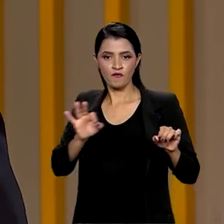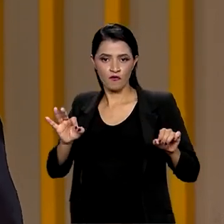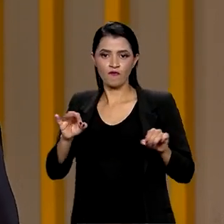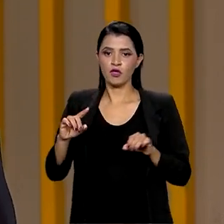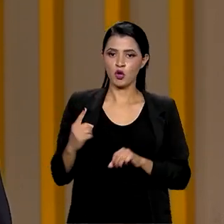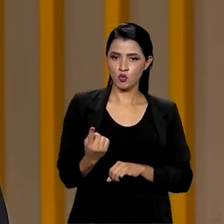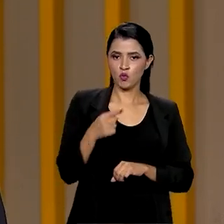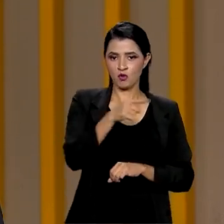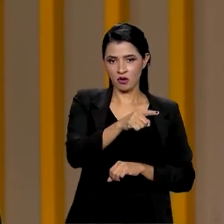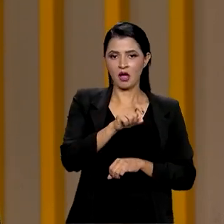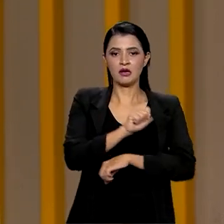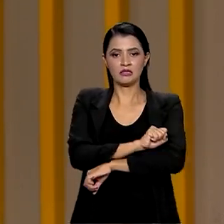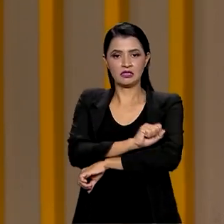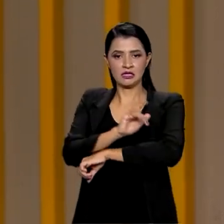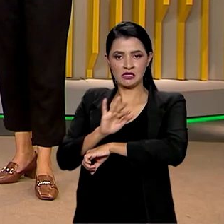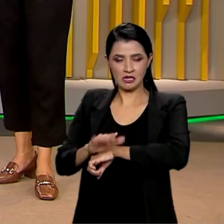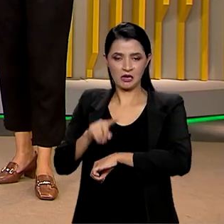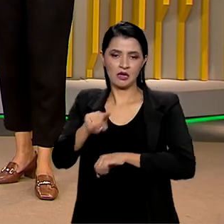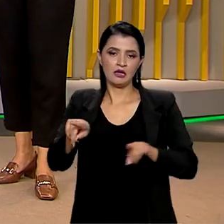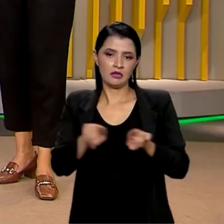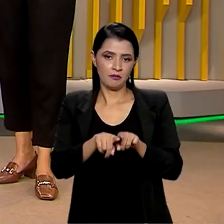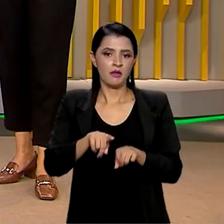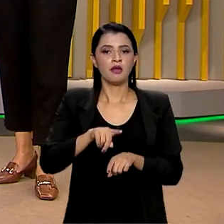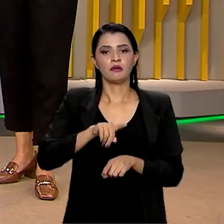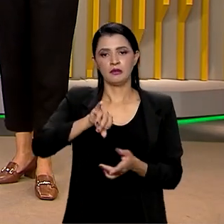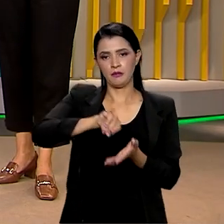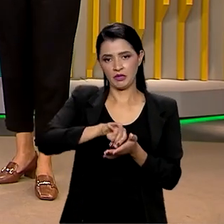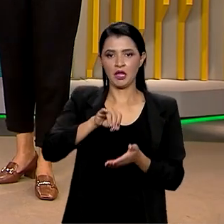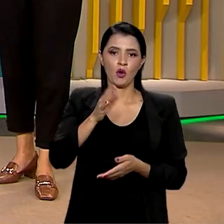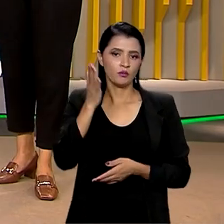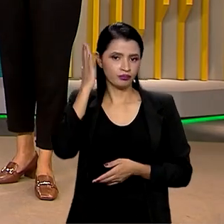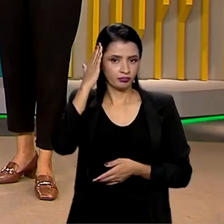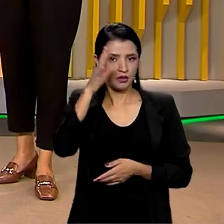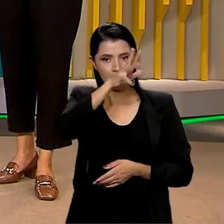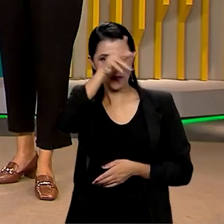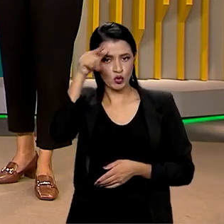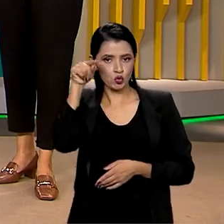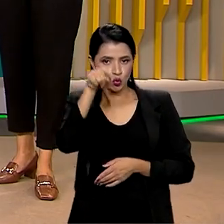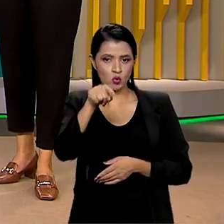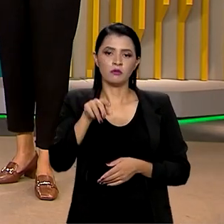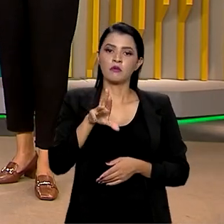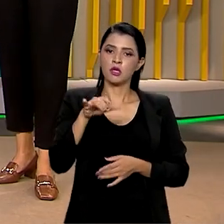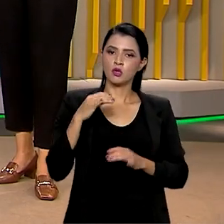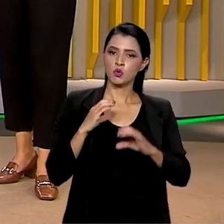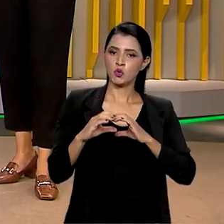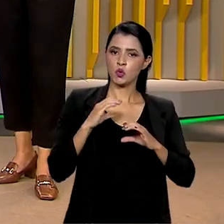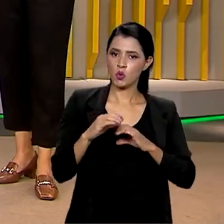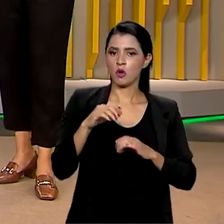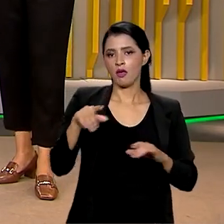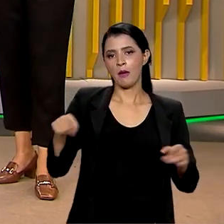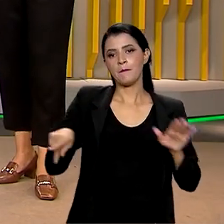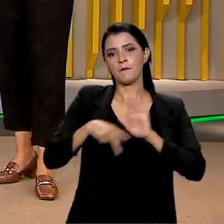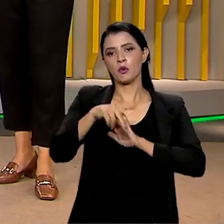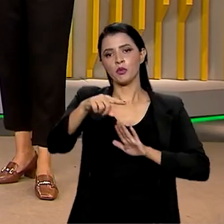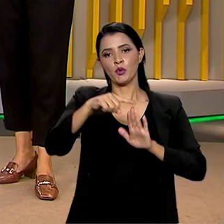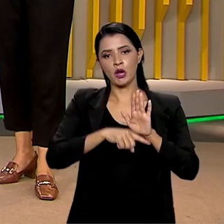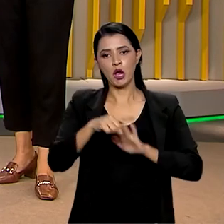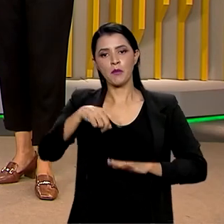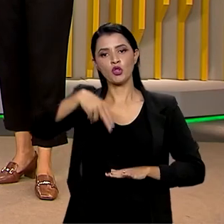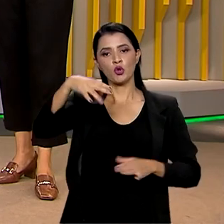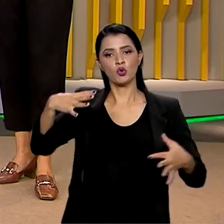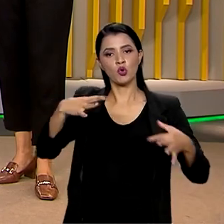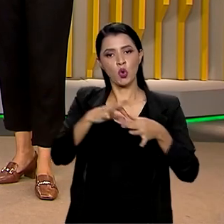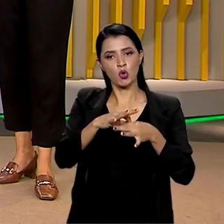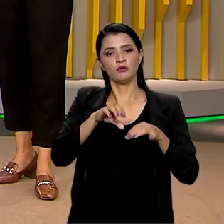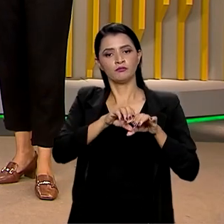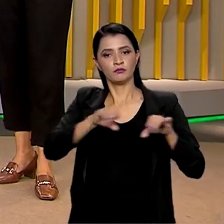Santarém, no Pará, e Manaus, no Amazonas. A rede de comunicação faz parte do Norte Conectado e é formada por cabos